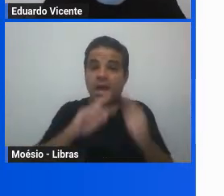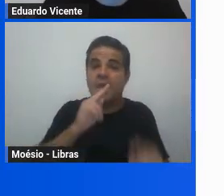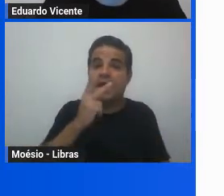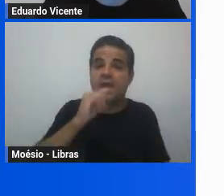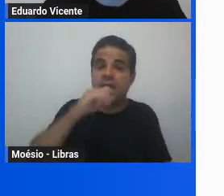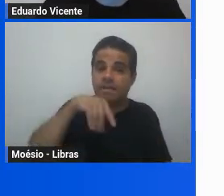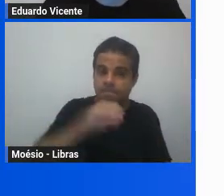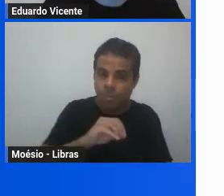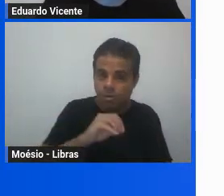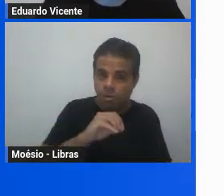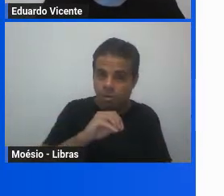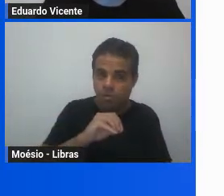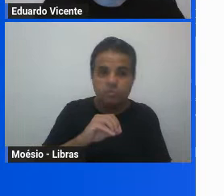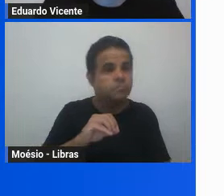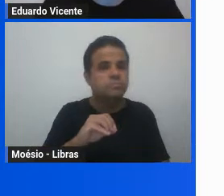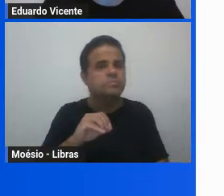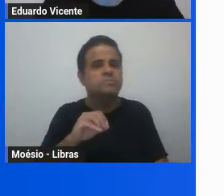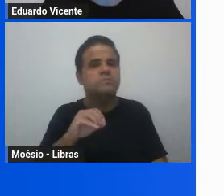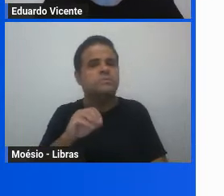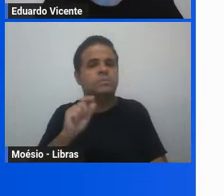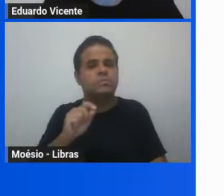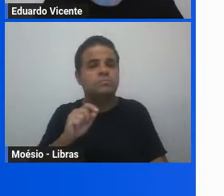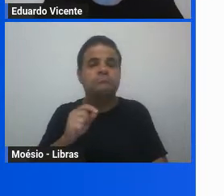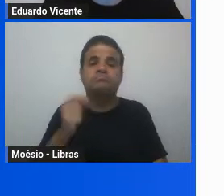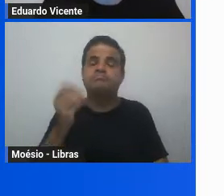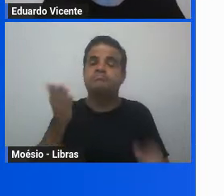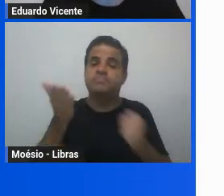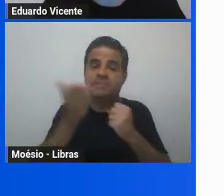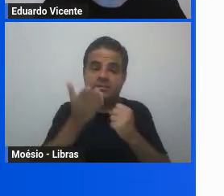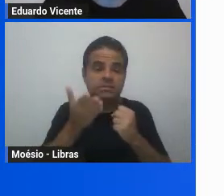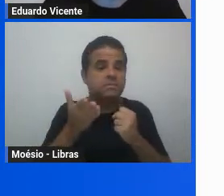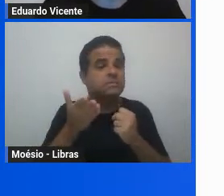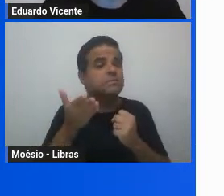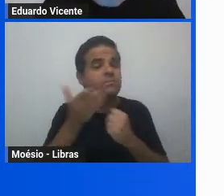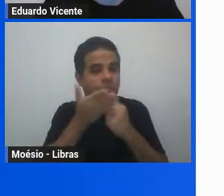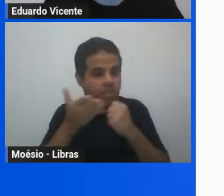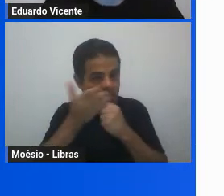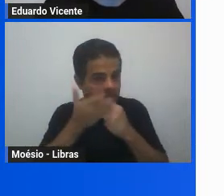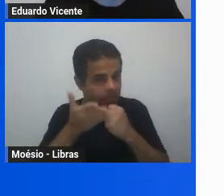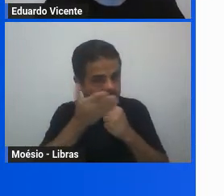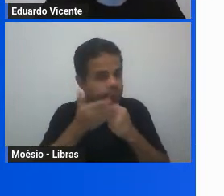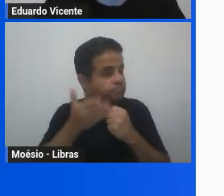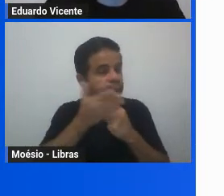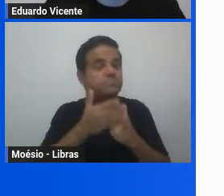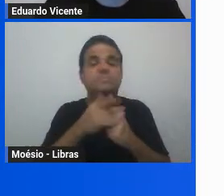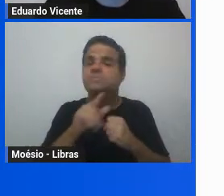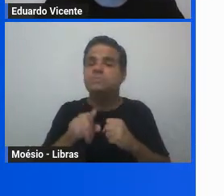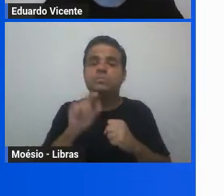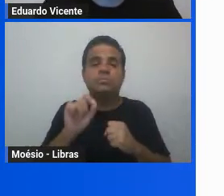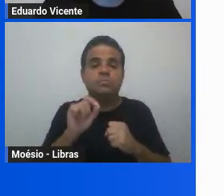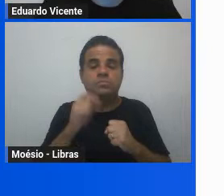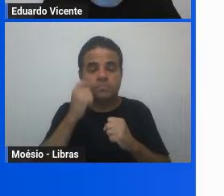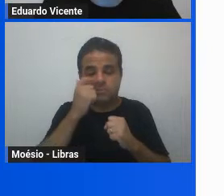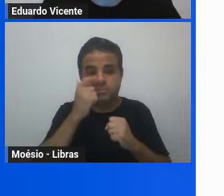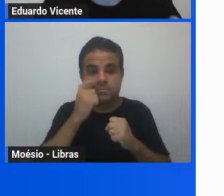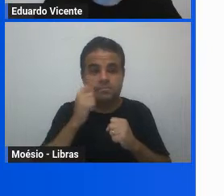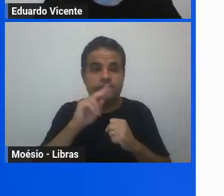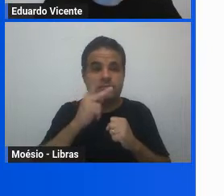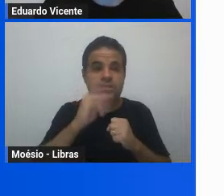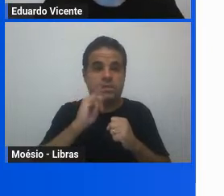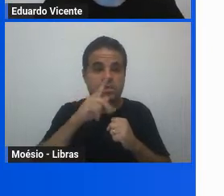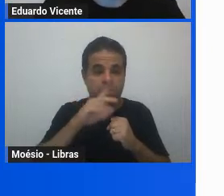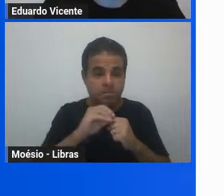duas maneiras. Primeiro, uma hipoglicemia moderada, e nessa situação de